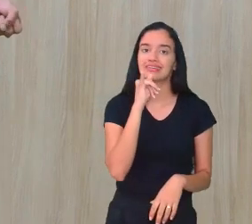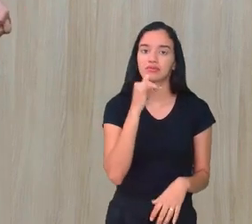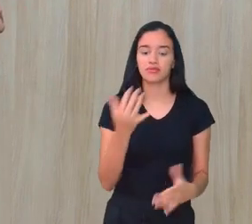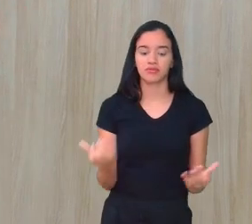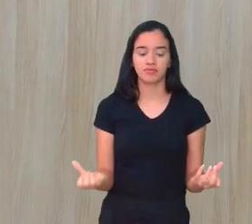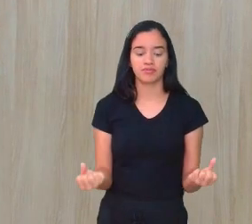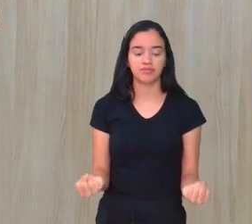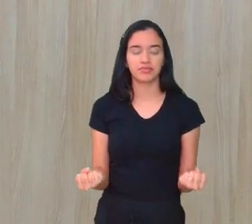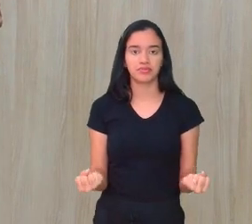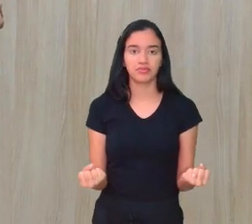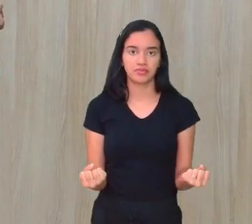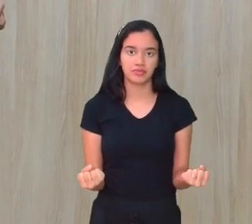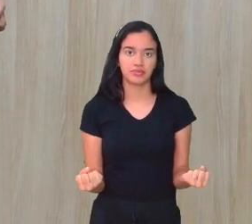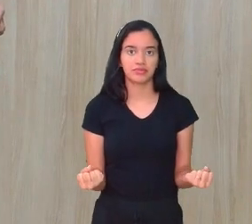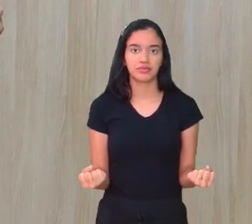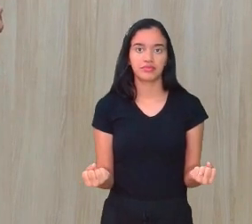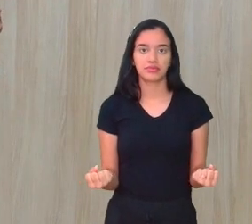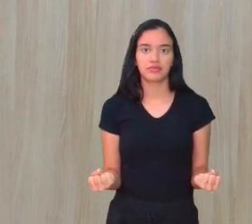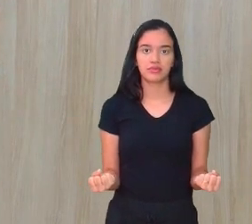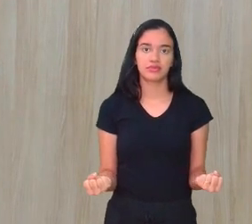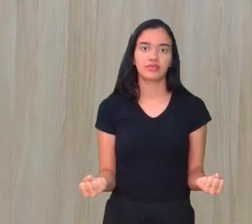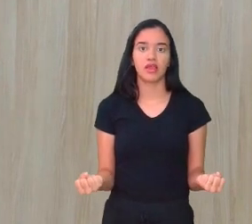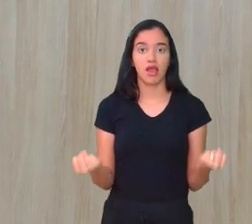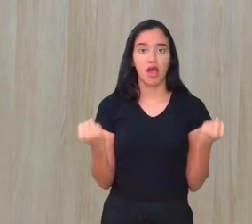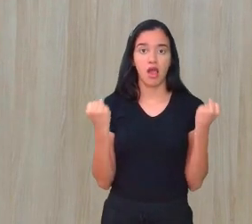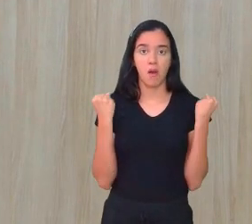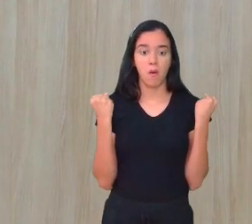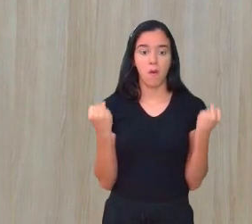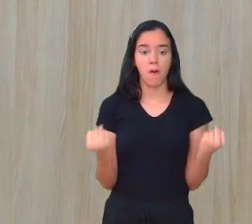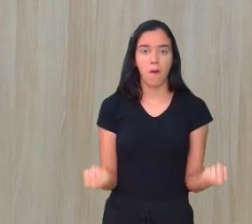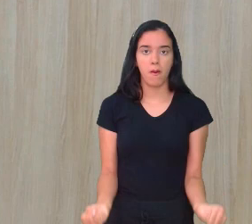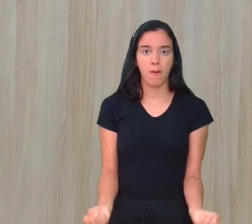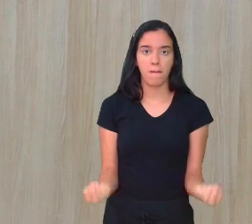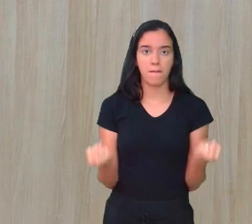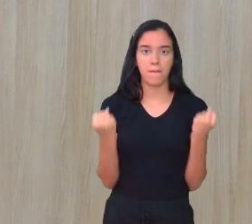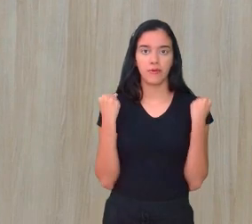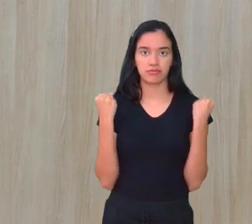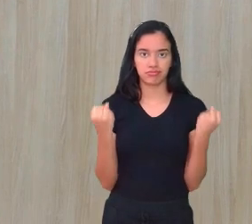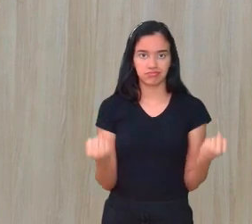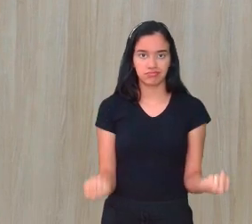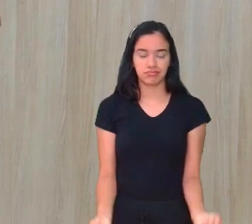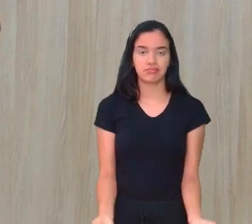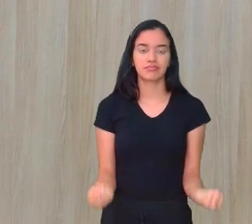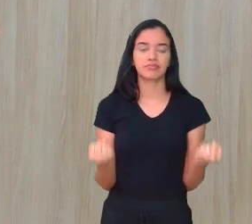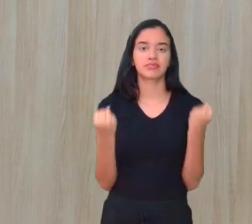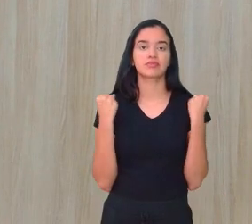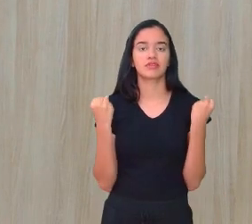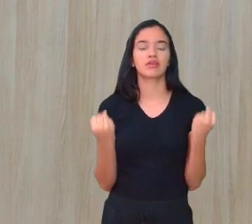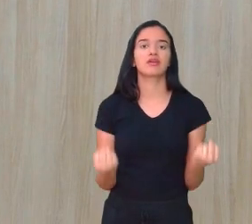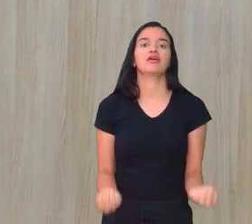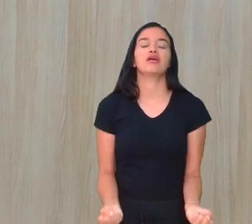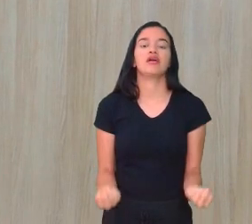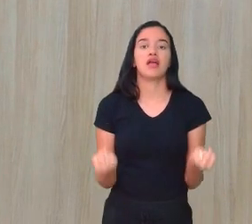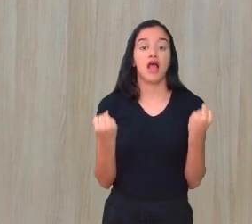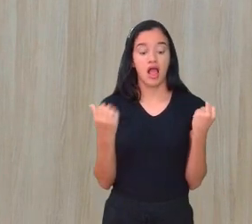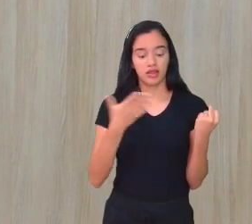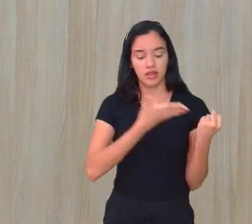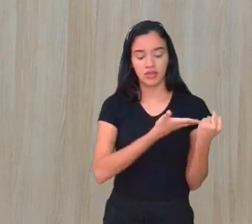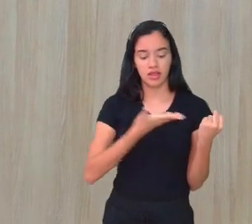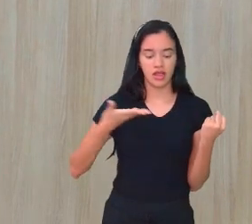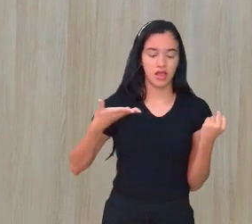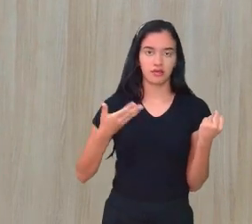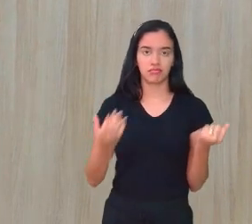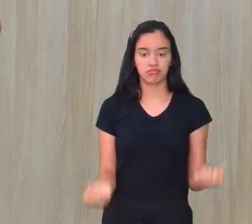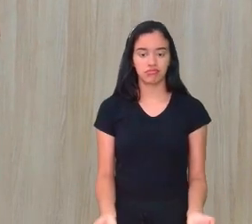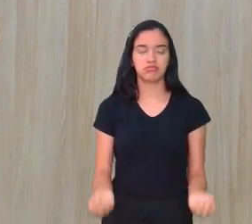barra, né, nas mãos, e eu vou fazer um movimento aí de flexão do cotovelo, trazendo essa barra até o meu peito, e